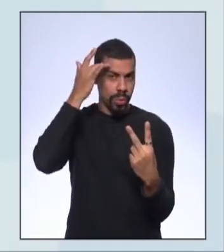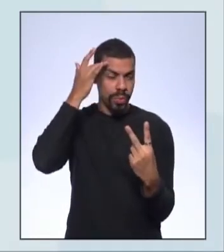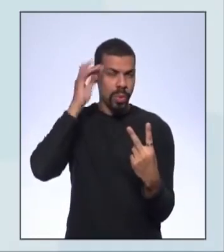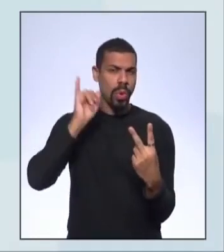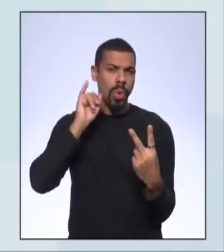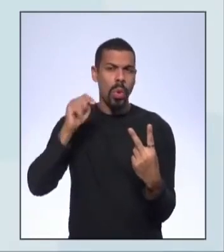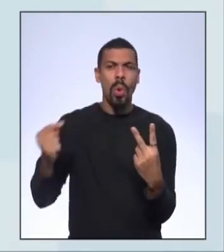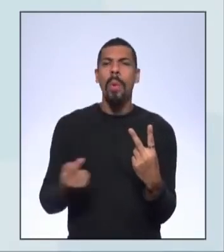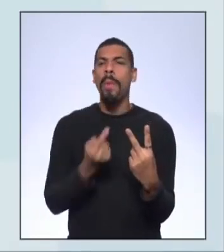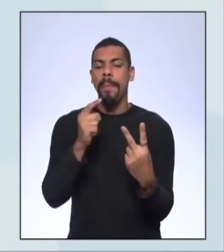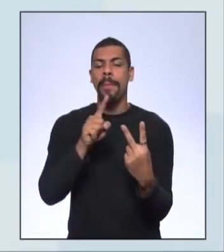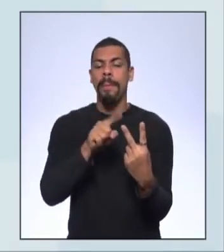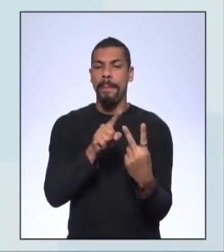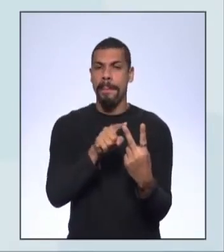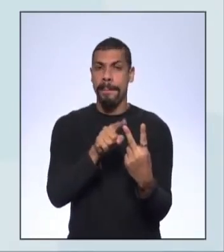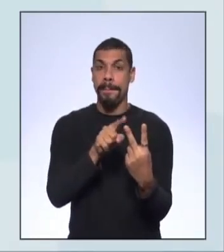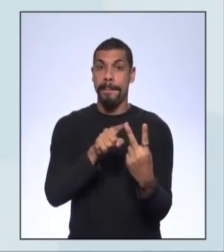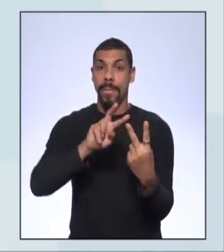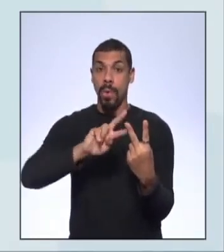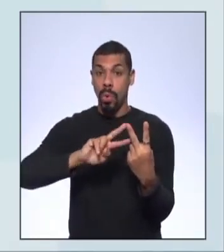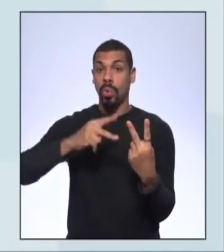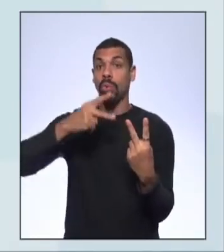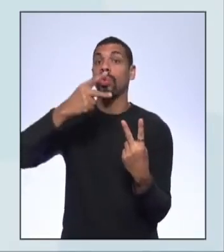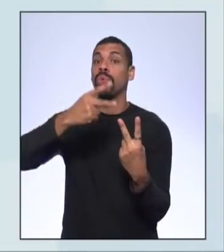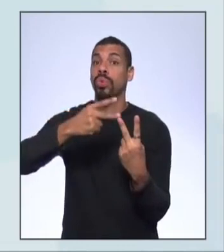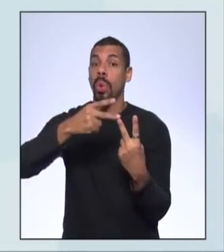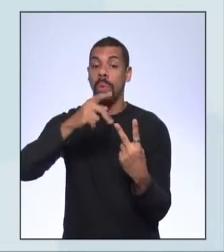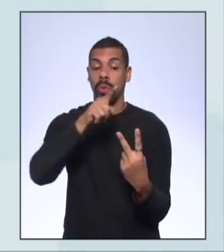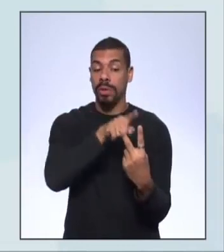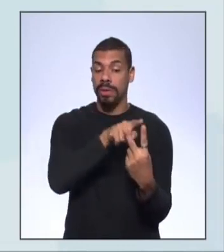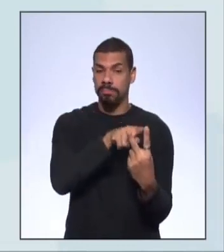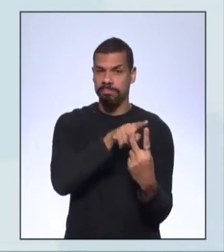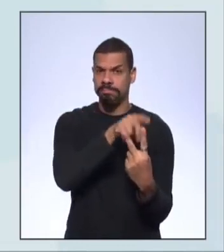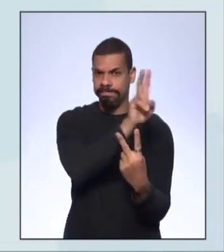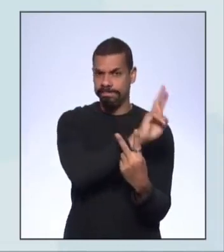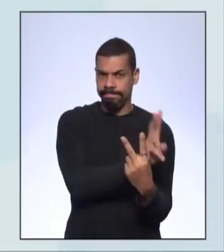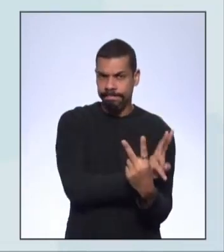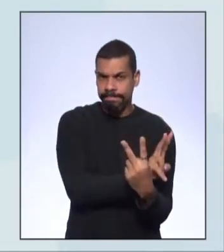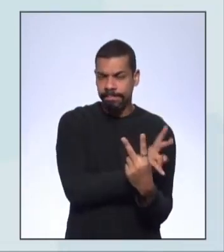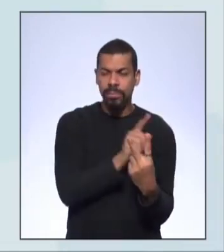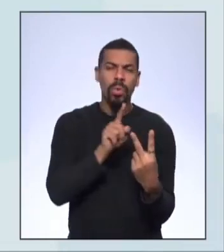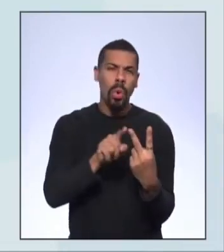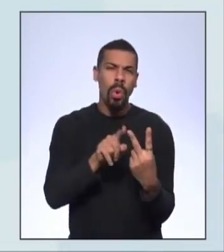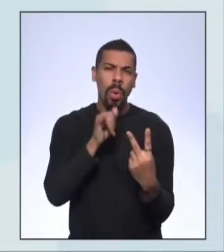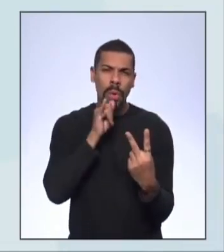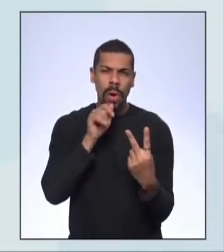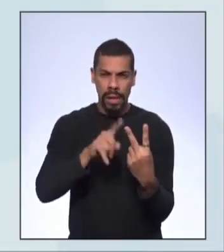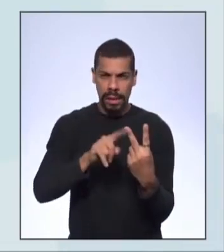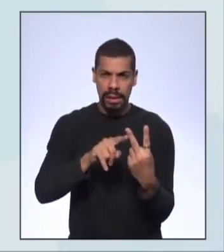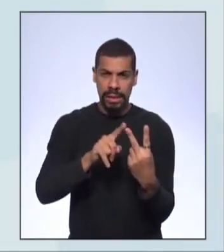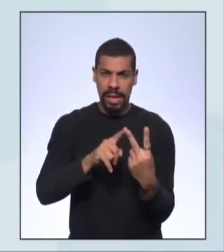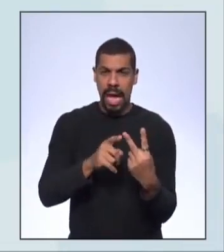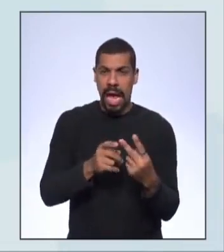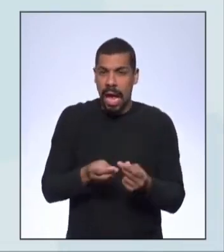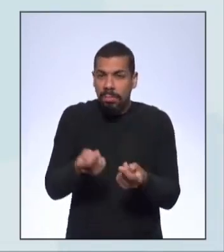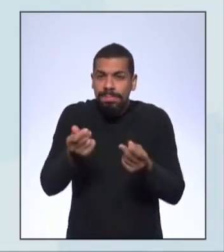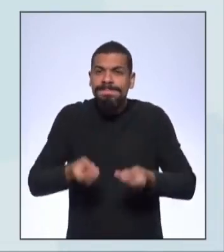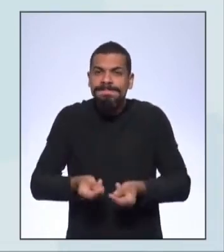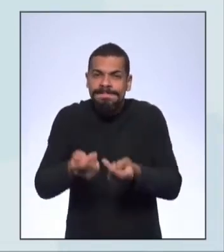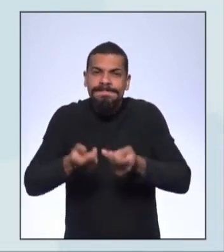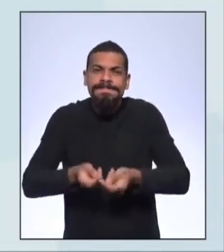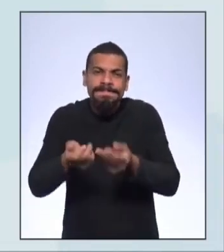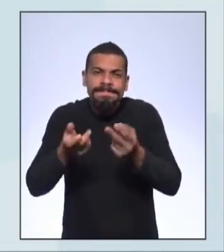primeiro recebeu o dobro do segundo. Uma vez que gastou o